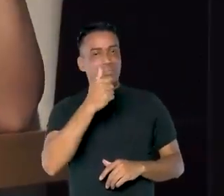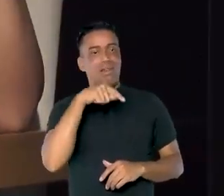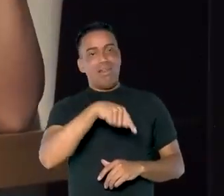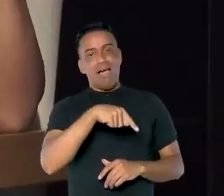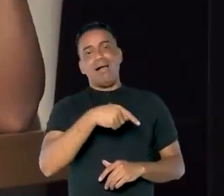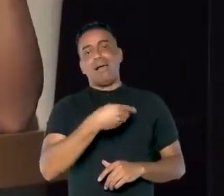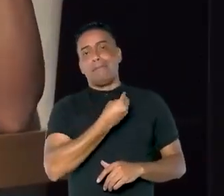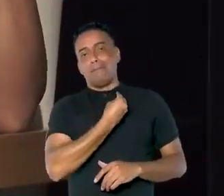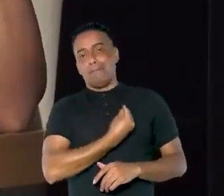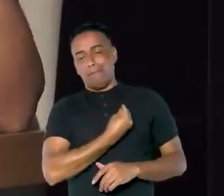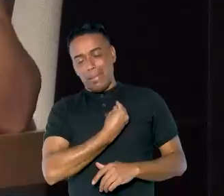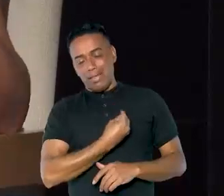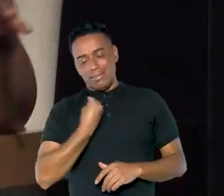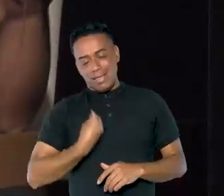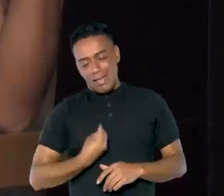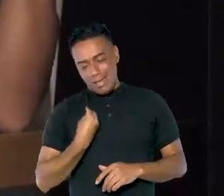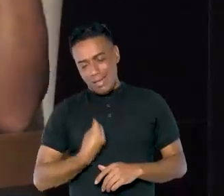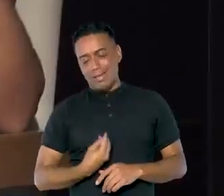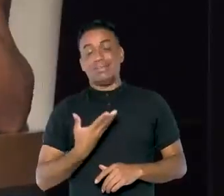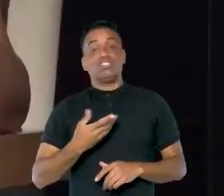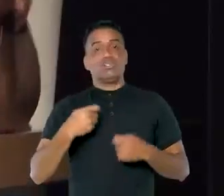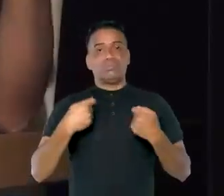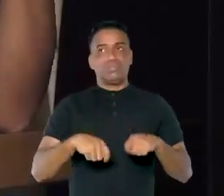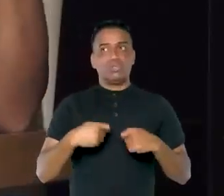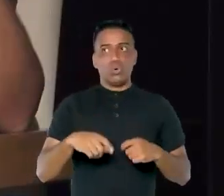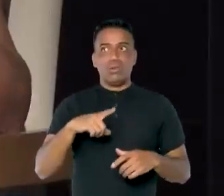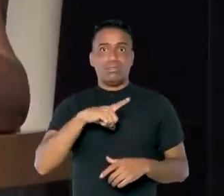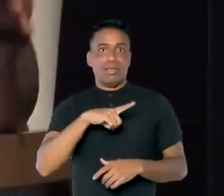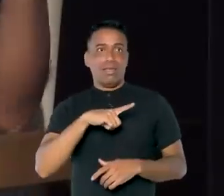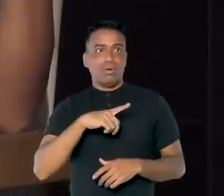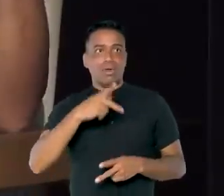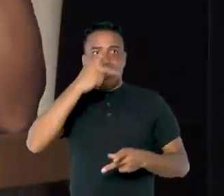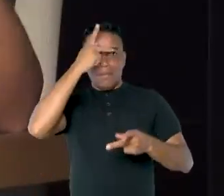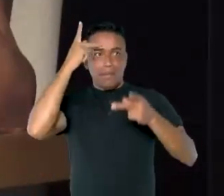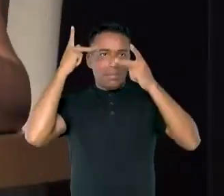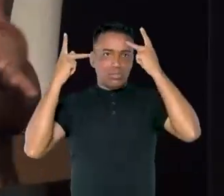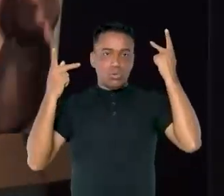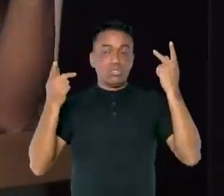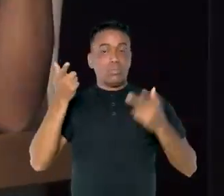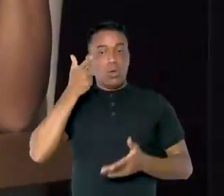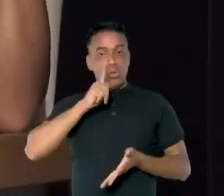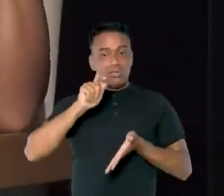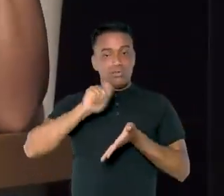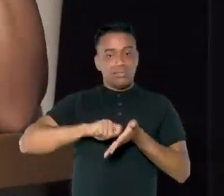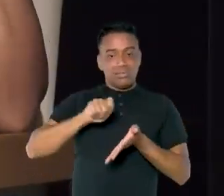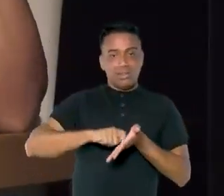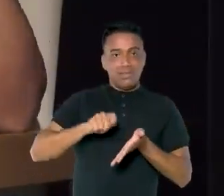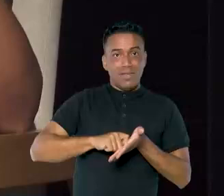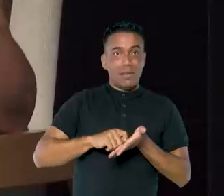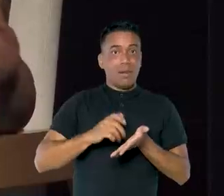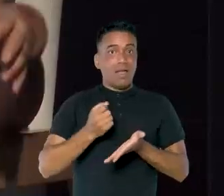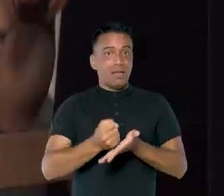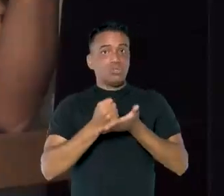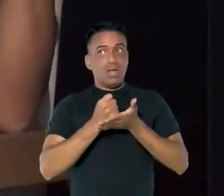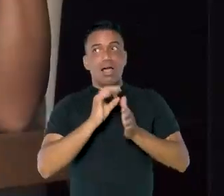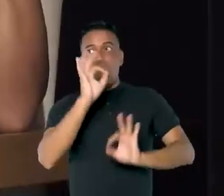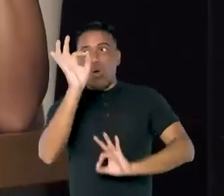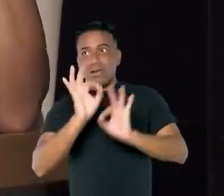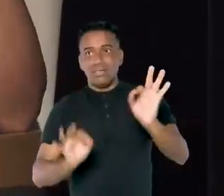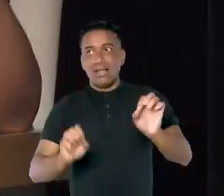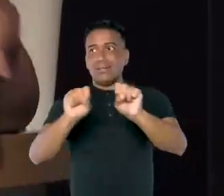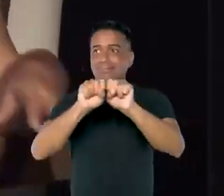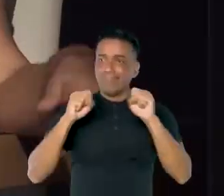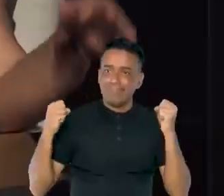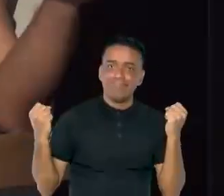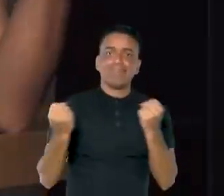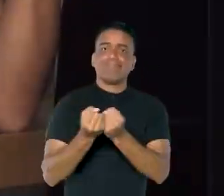aí presentes. E a gente precisou que tivéssemos pessoas para escrever e para organizar grandes seminários